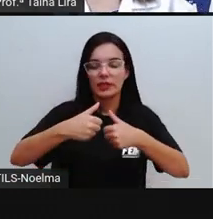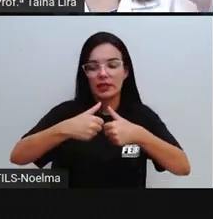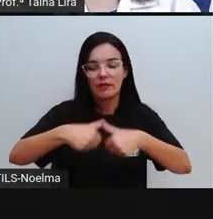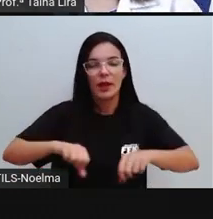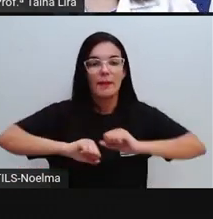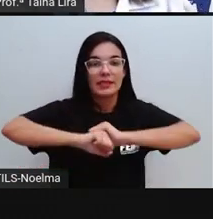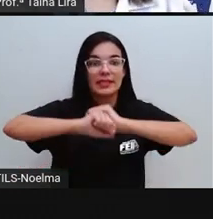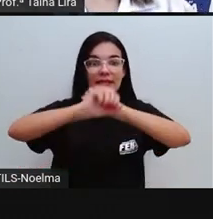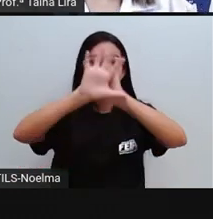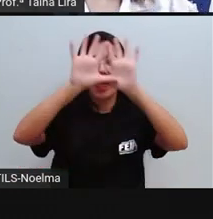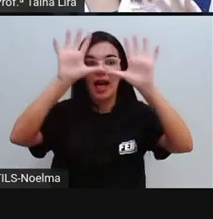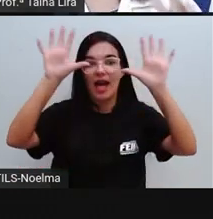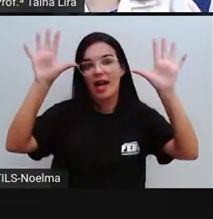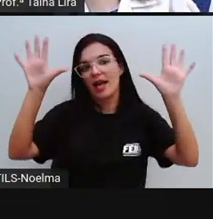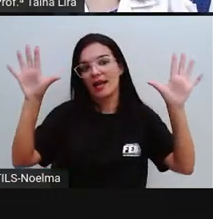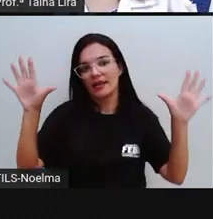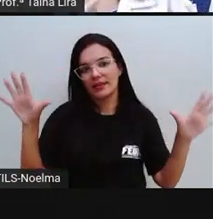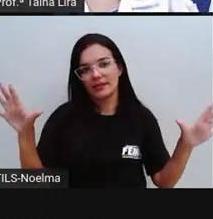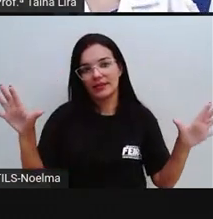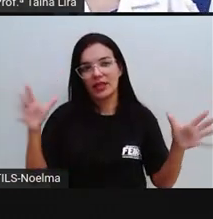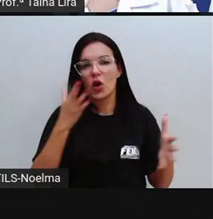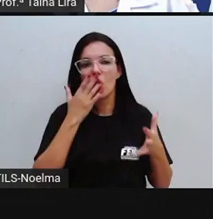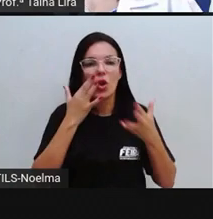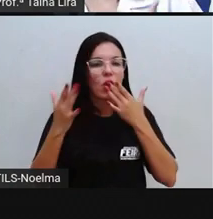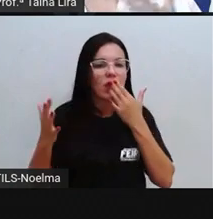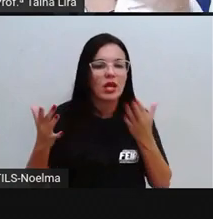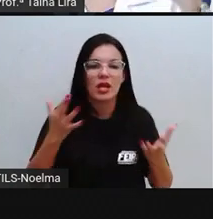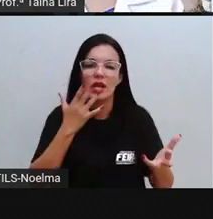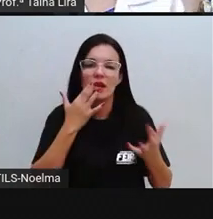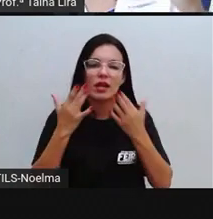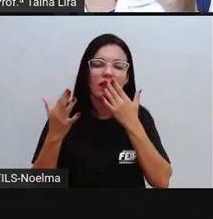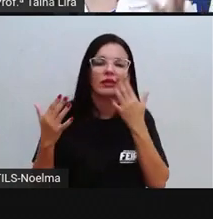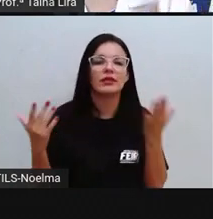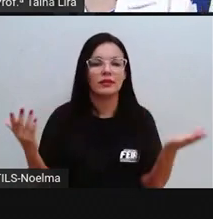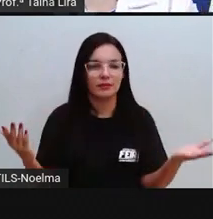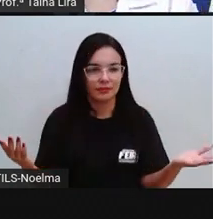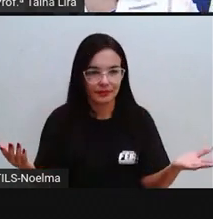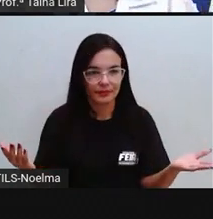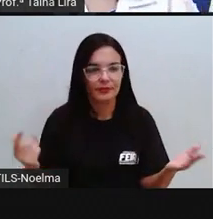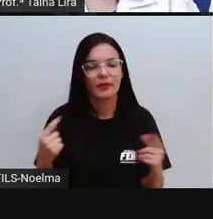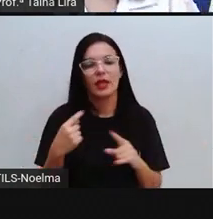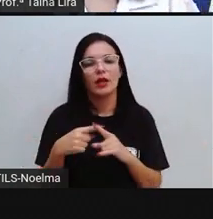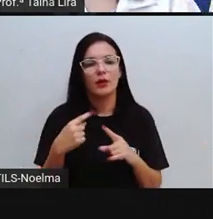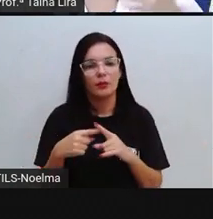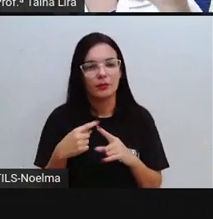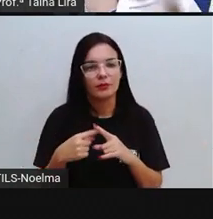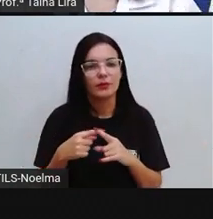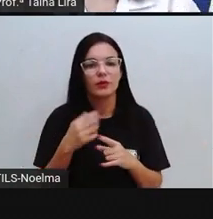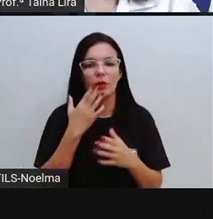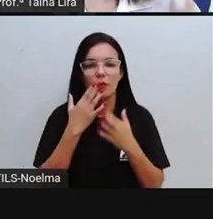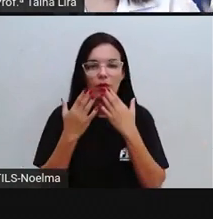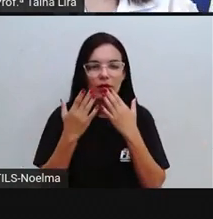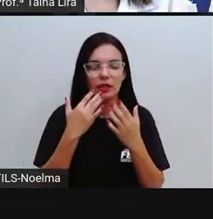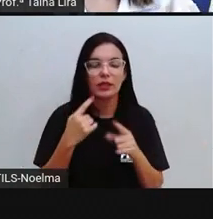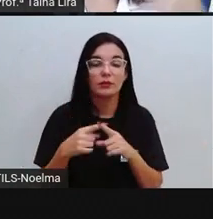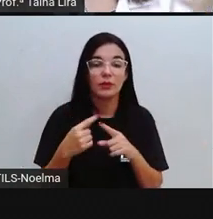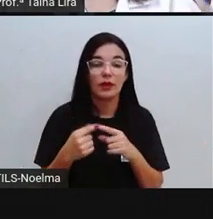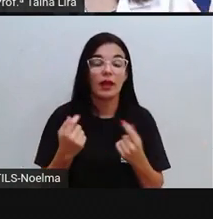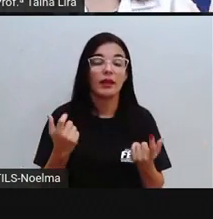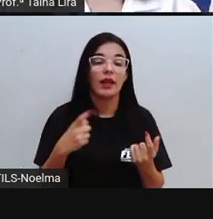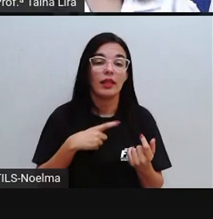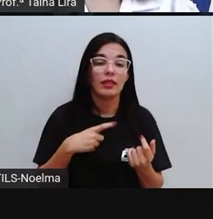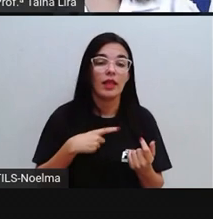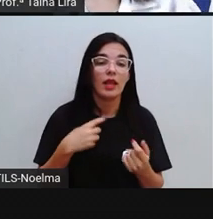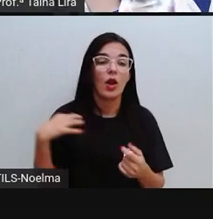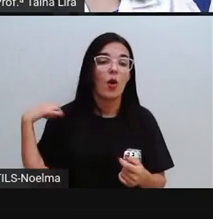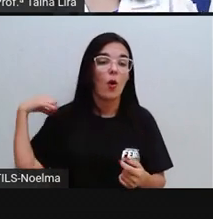coleção primavera-verão. Observem, né, que tem a tendência aí de vir com as roupas mais claras, as roupas coloridas, porque